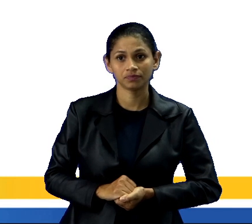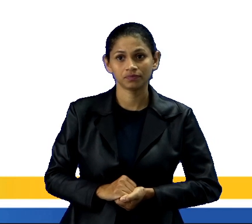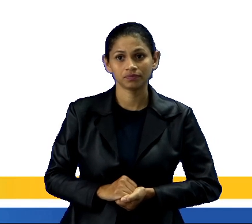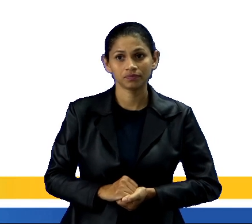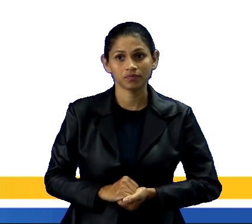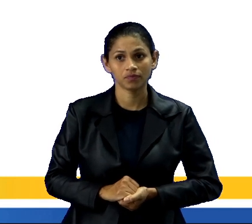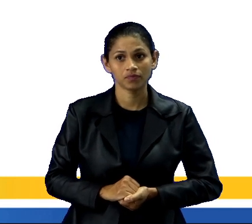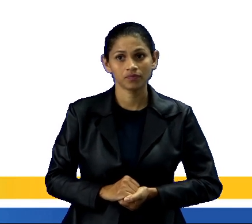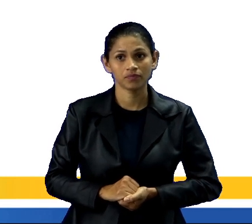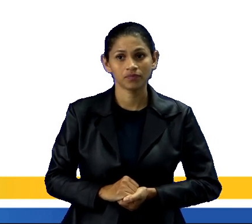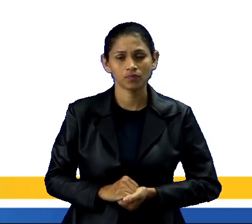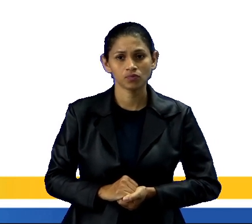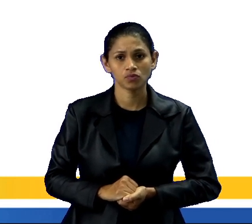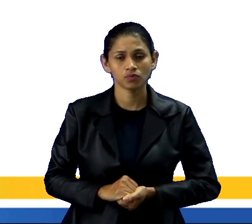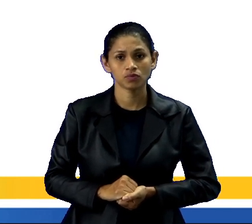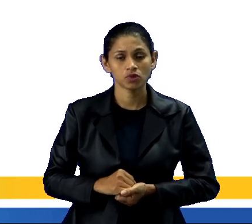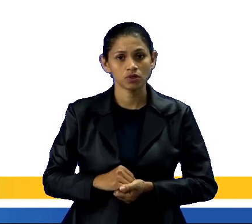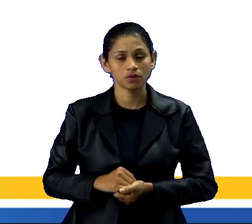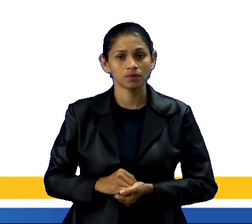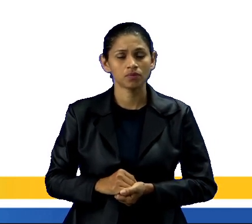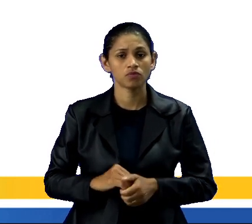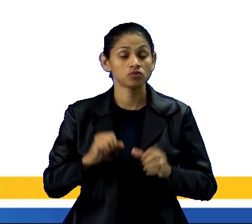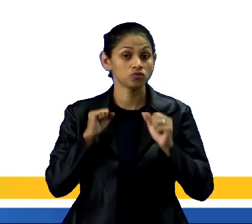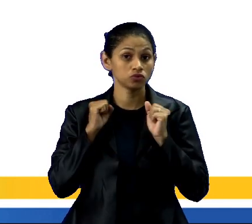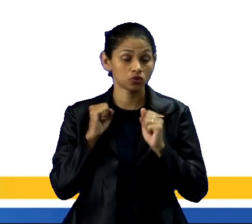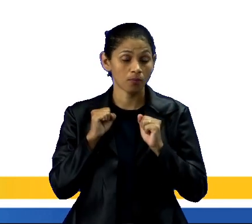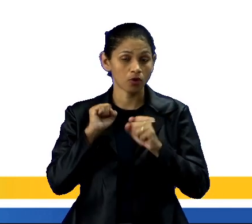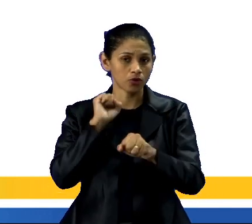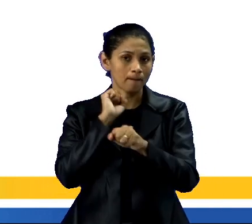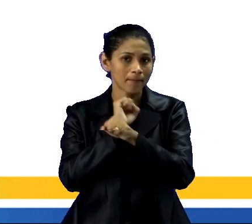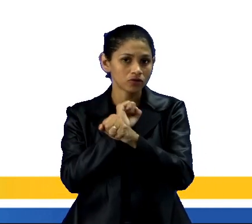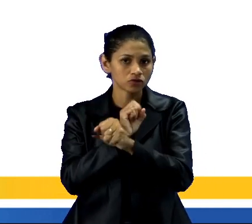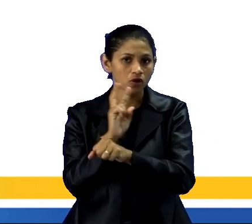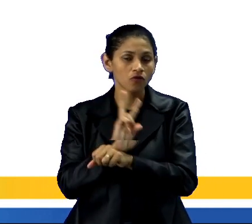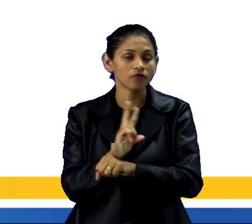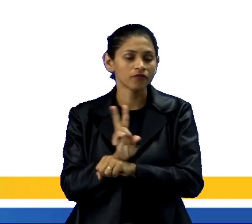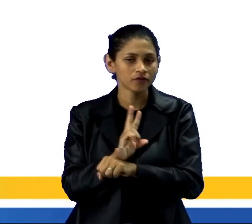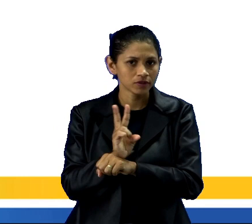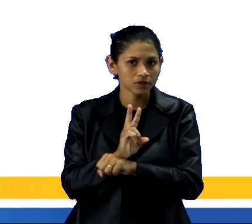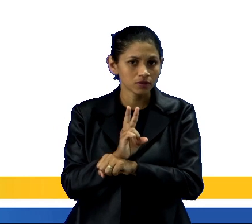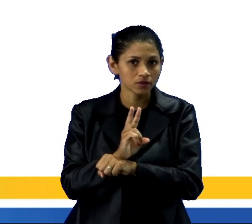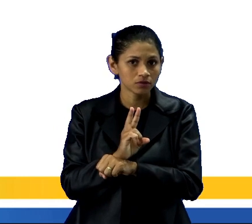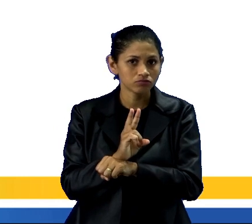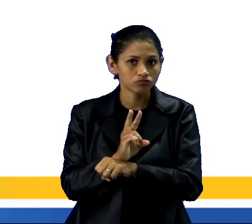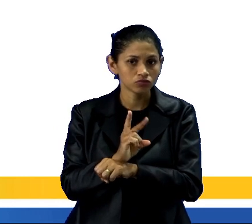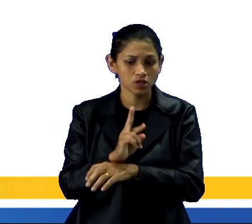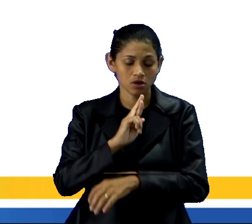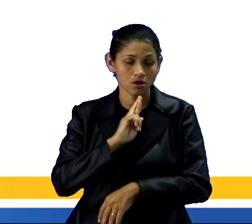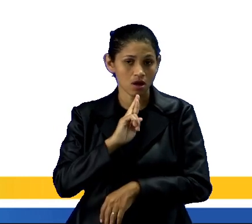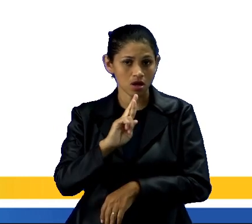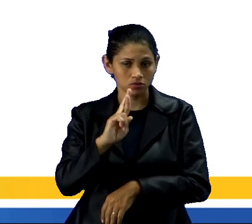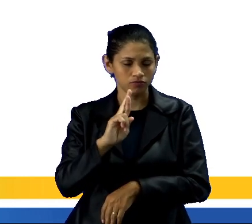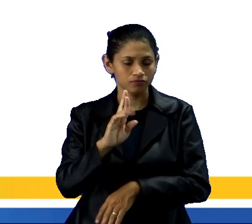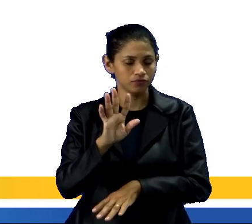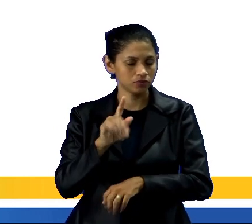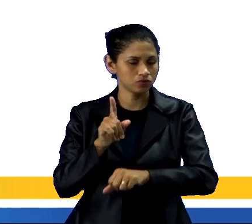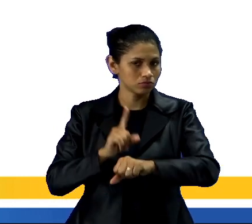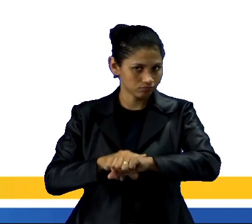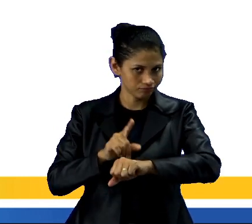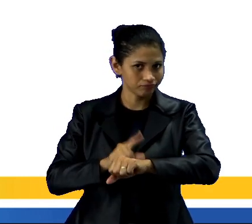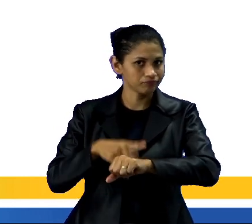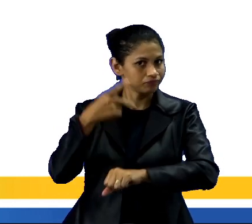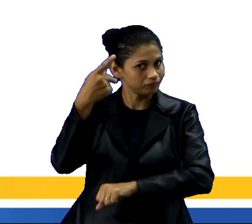21,35. Então, o que você acha? Você pode estar pausando o vídeo a qualquer momento para resolver no seu tempo, no seu momento,